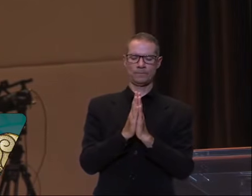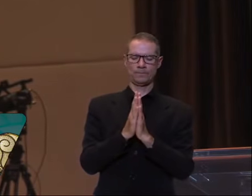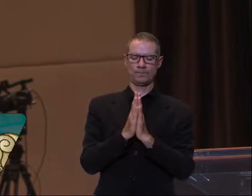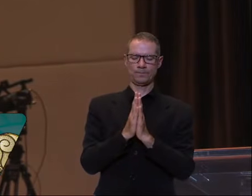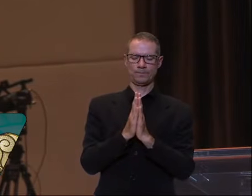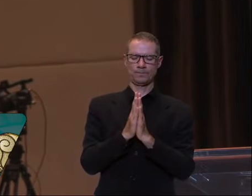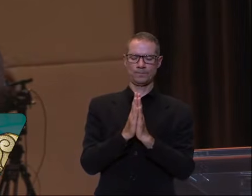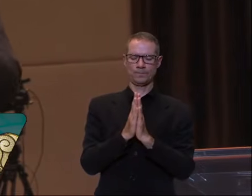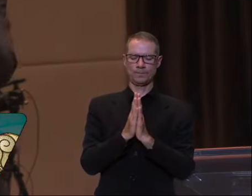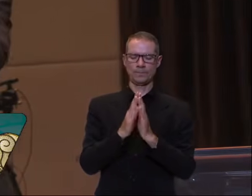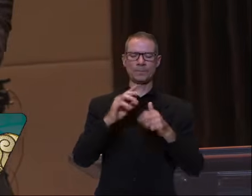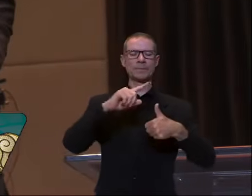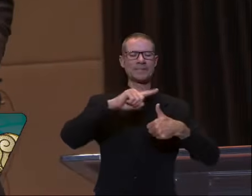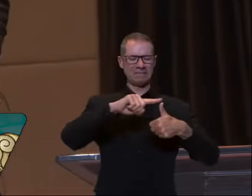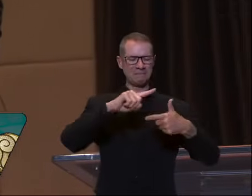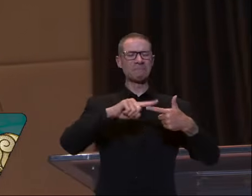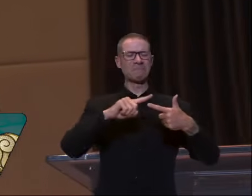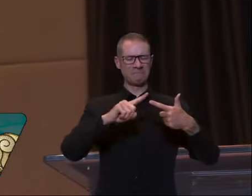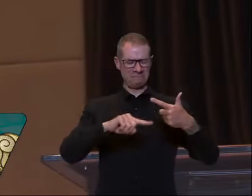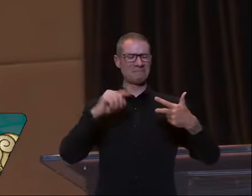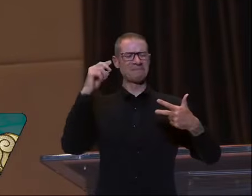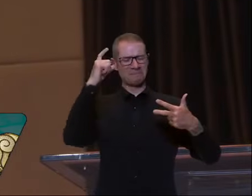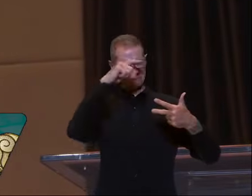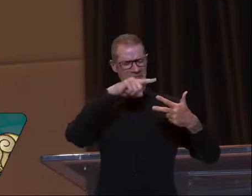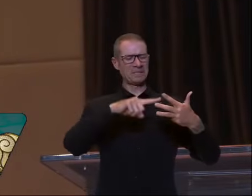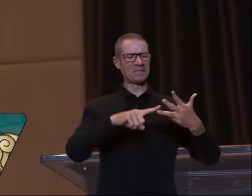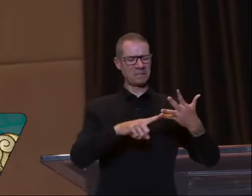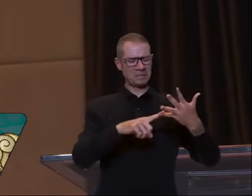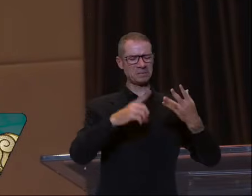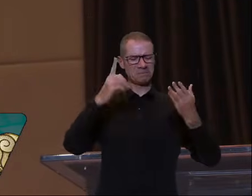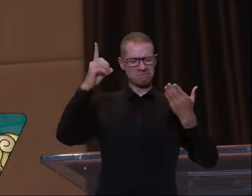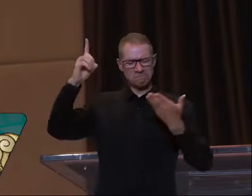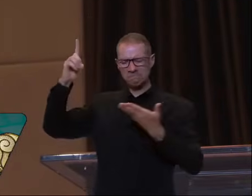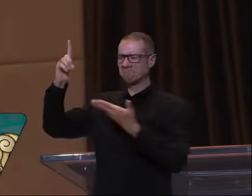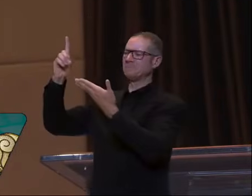Apresenta para o Senhor as suas dificuldades.